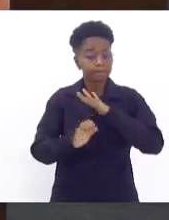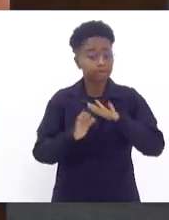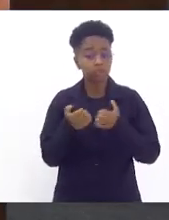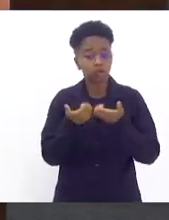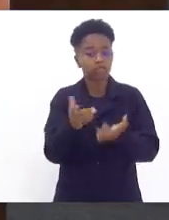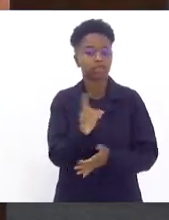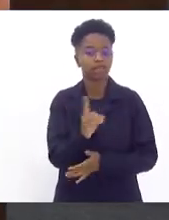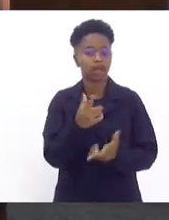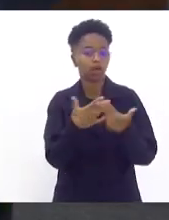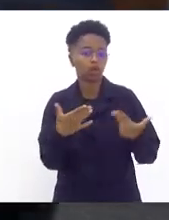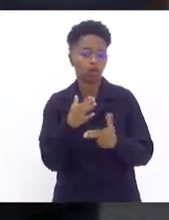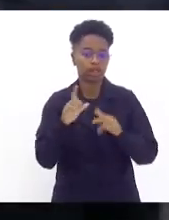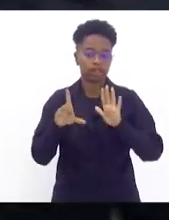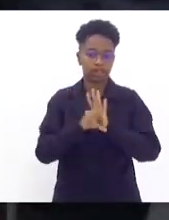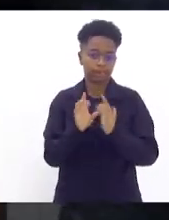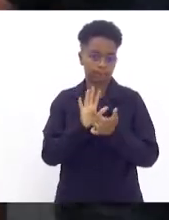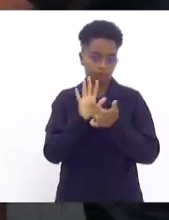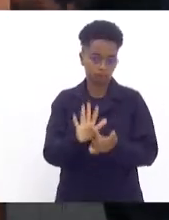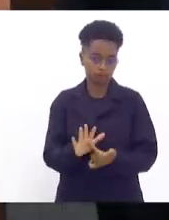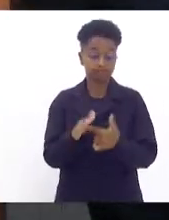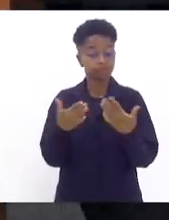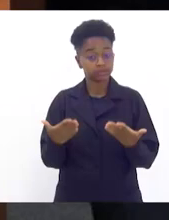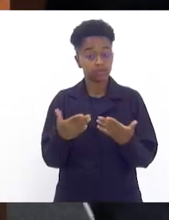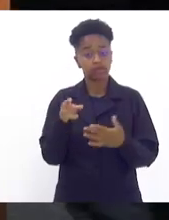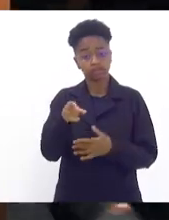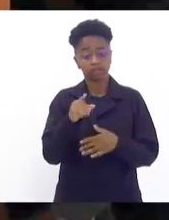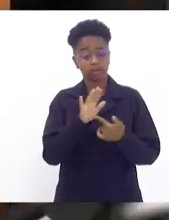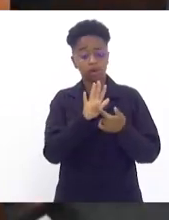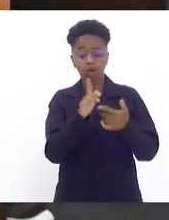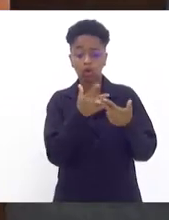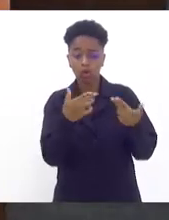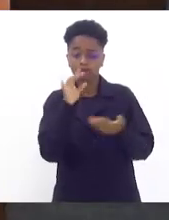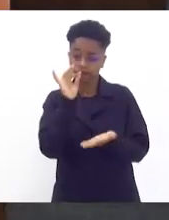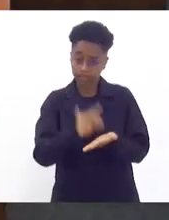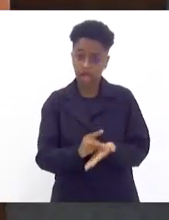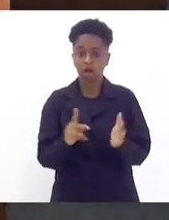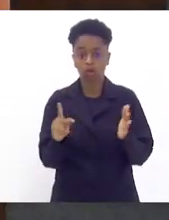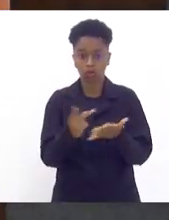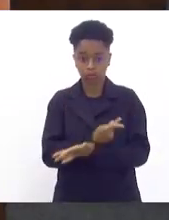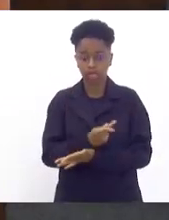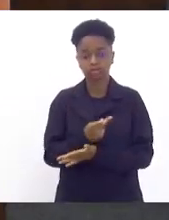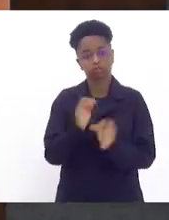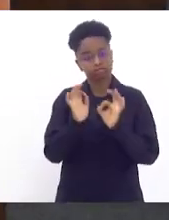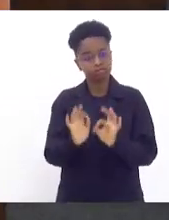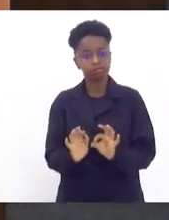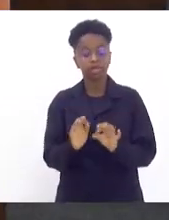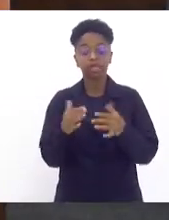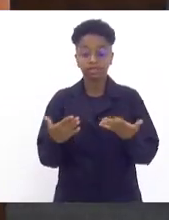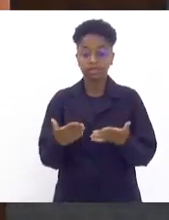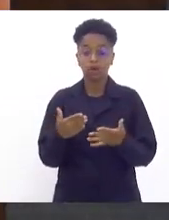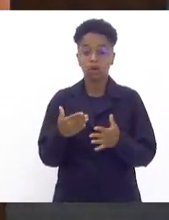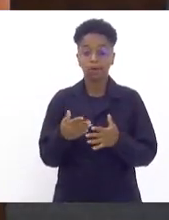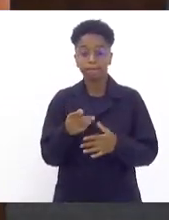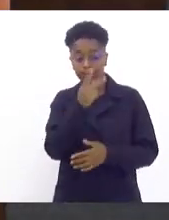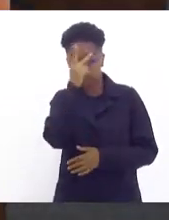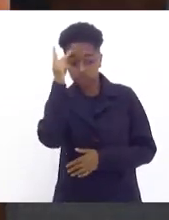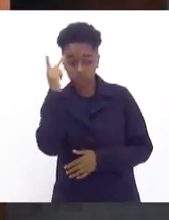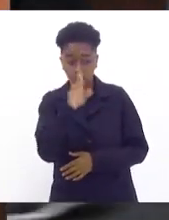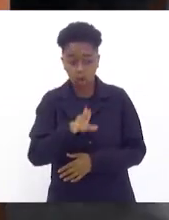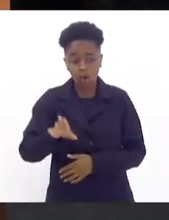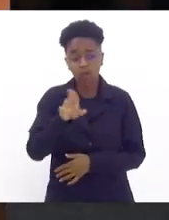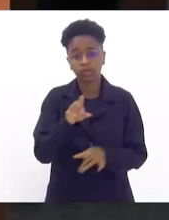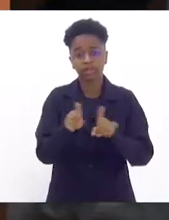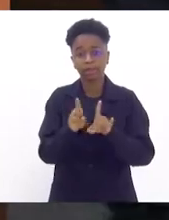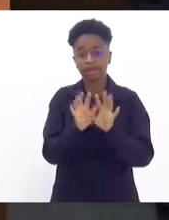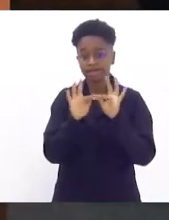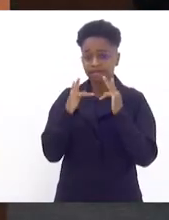pede. O que Vossa Excelência coloca é muito factível, é muito real, é muito concreto e vai fazer com que o próprio consumidor, com que as próprias